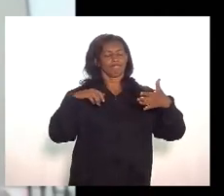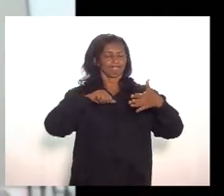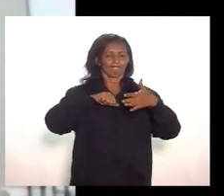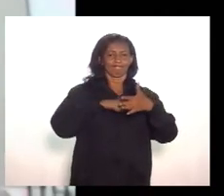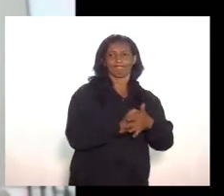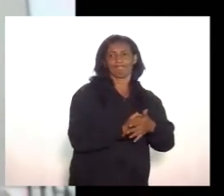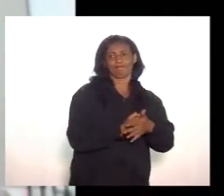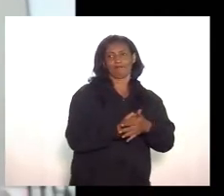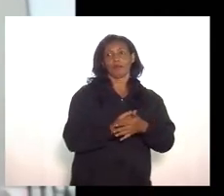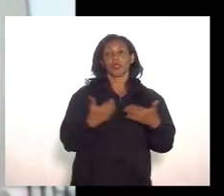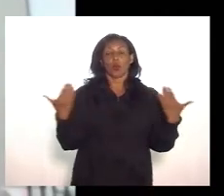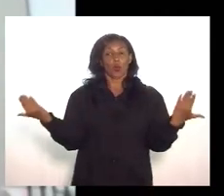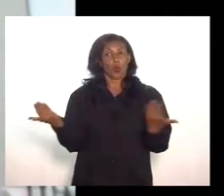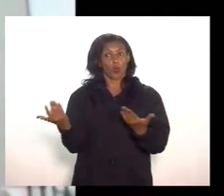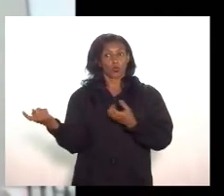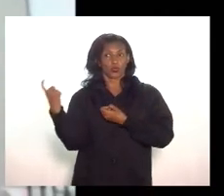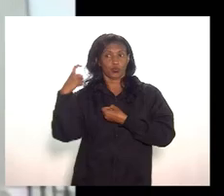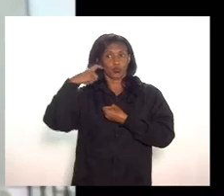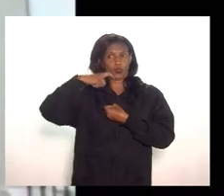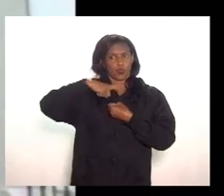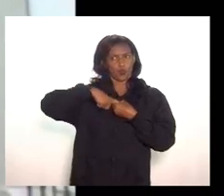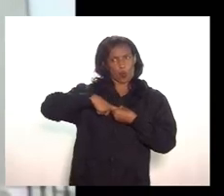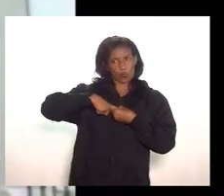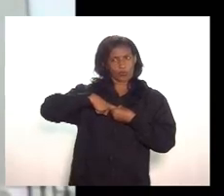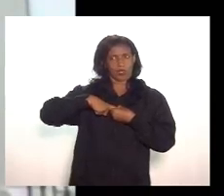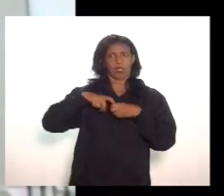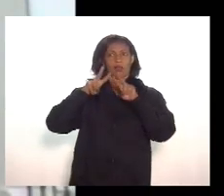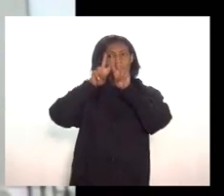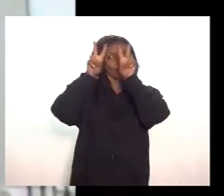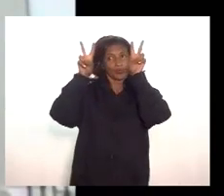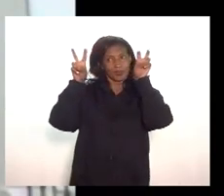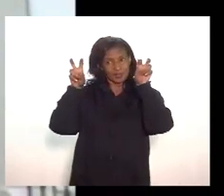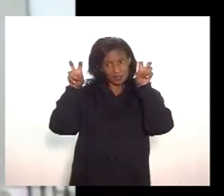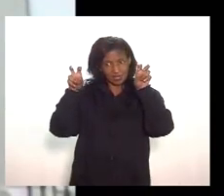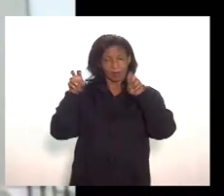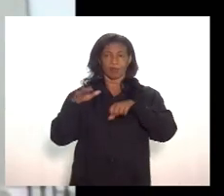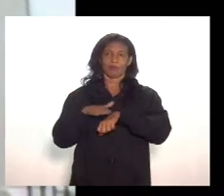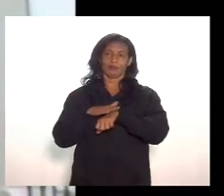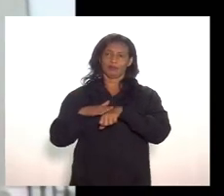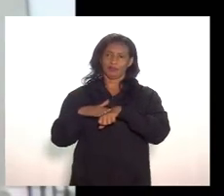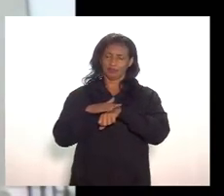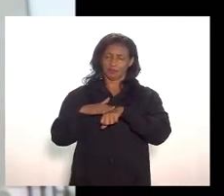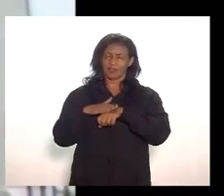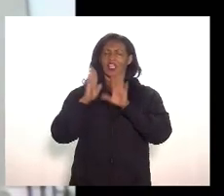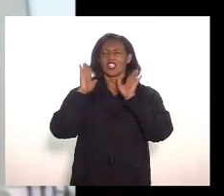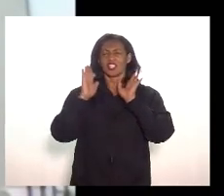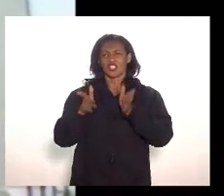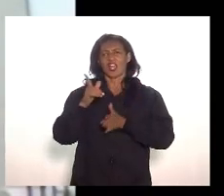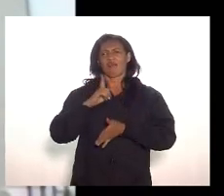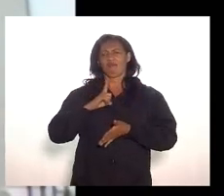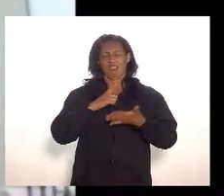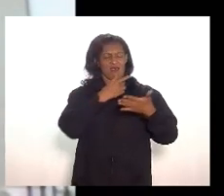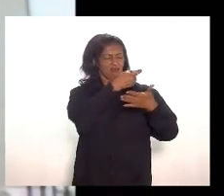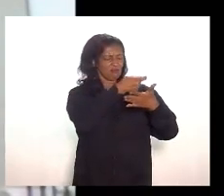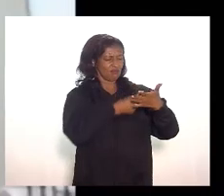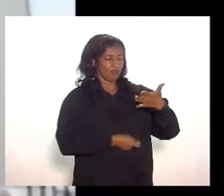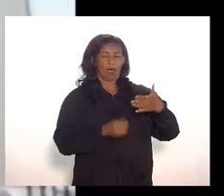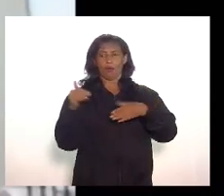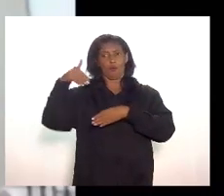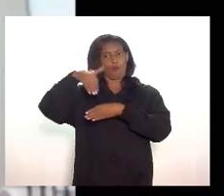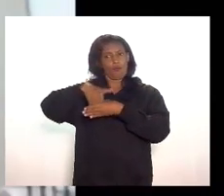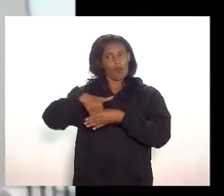ser debatido. Hoje, ele volta à pauta para ser debatido. Ele já recebeu o parecer, ele não vai ser votado